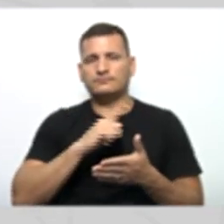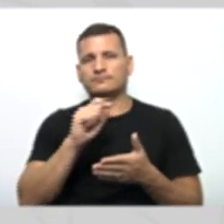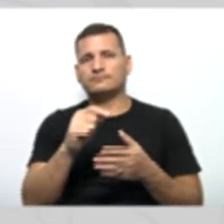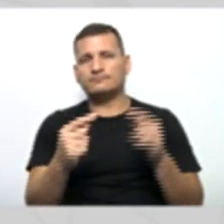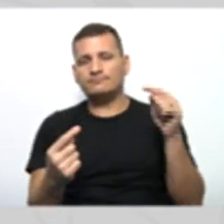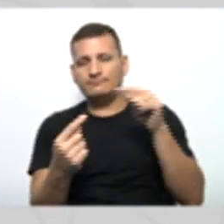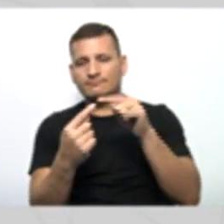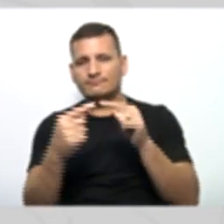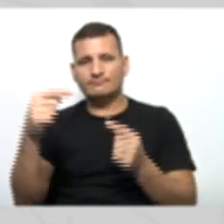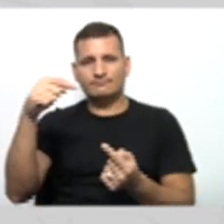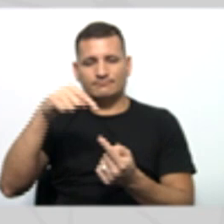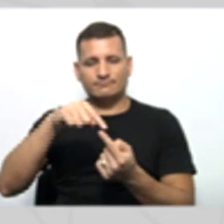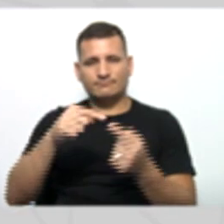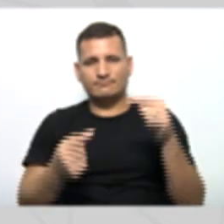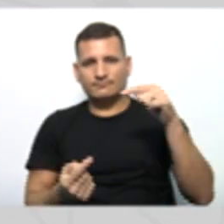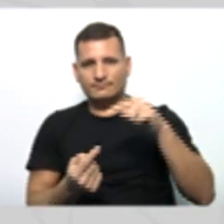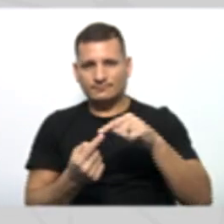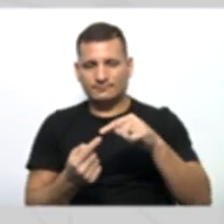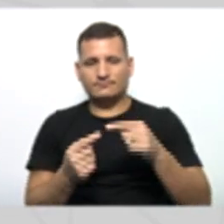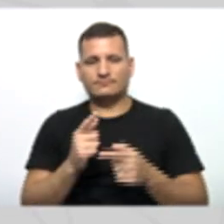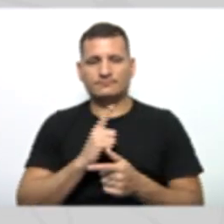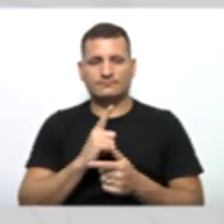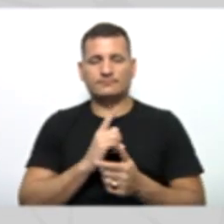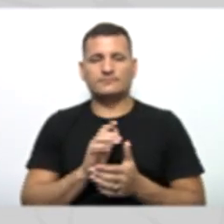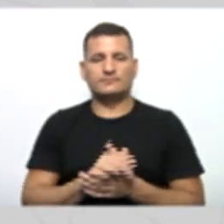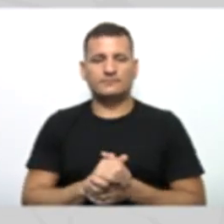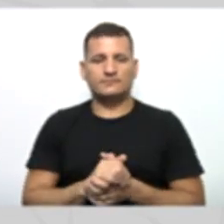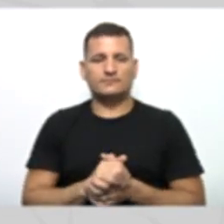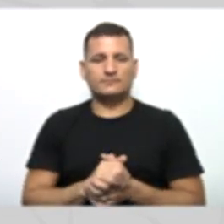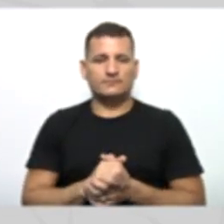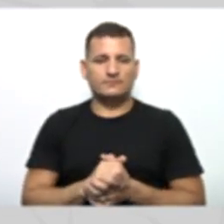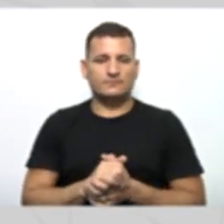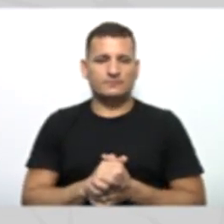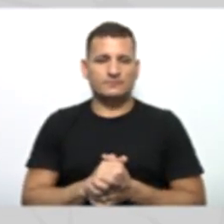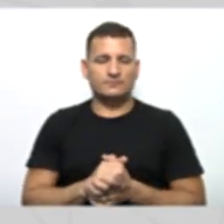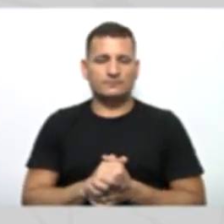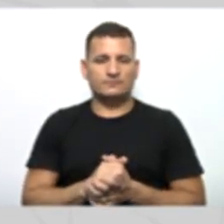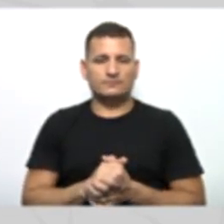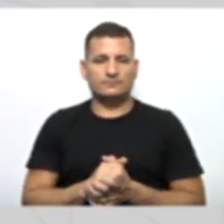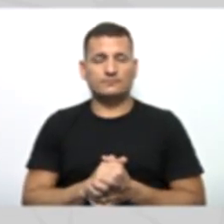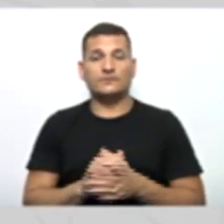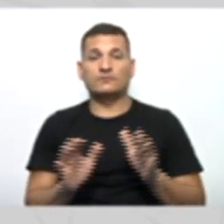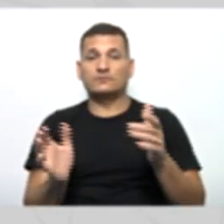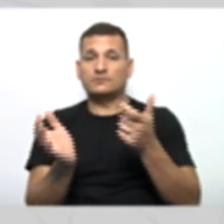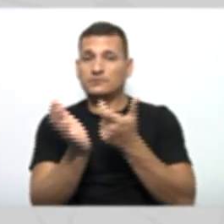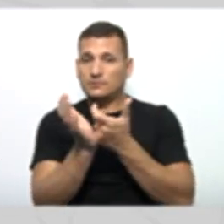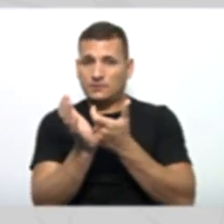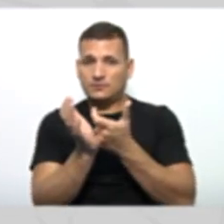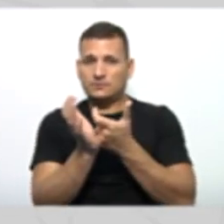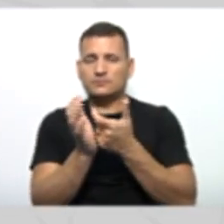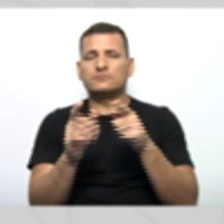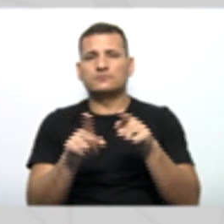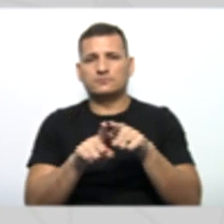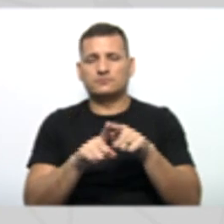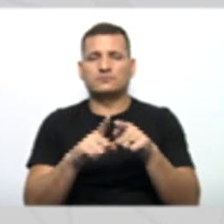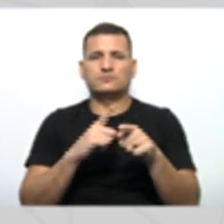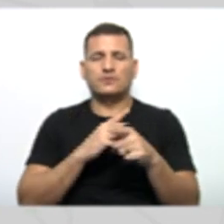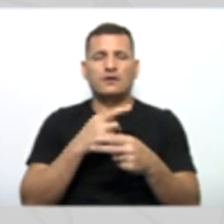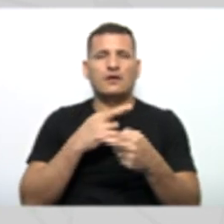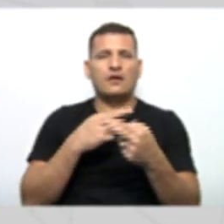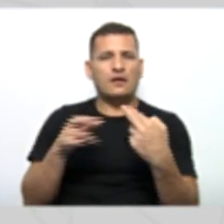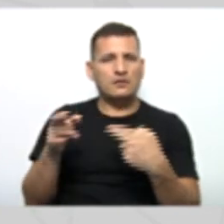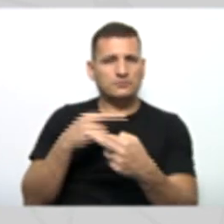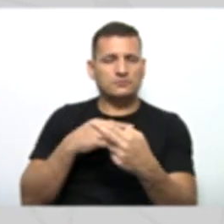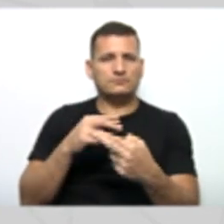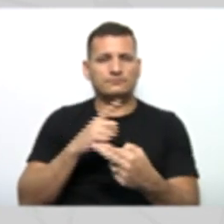um com o outro. E aqui, ó, no diagrama de classe, ele se relaciona.